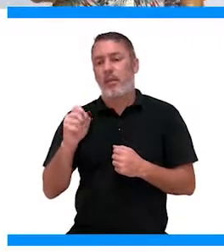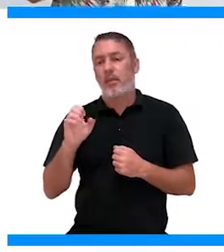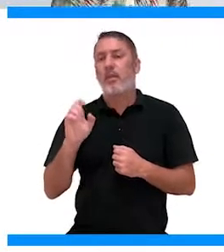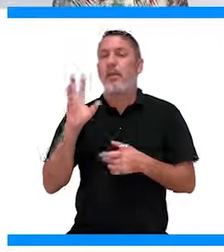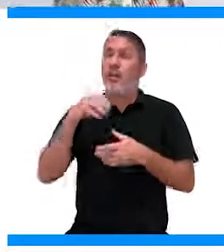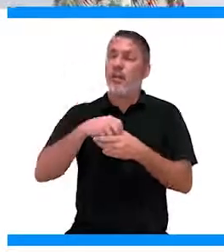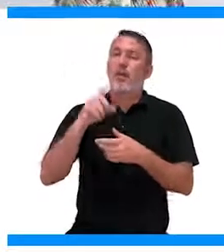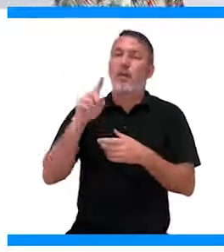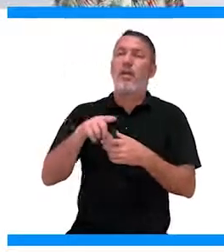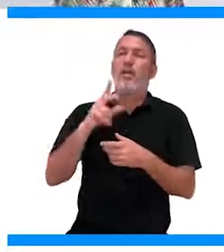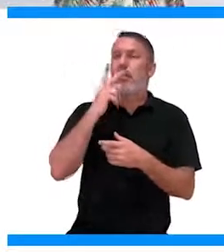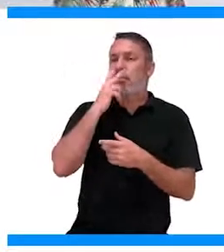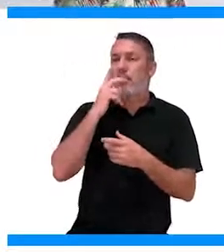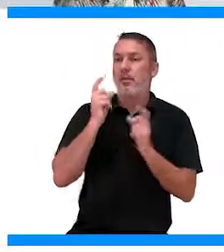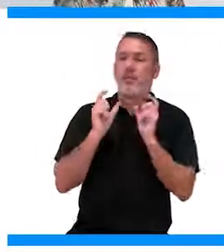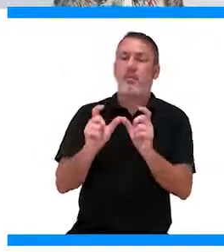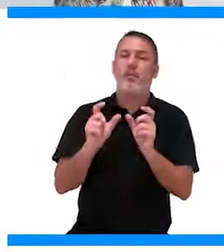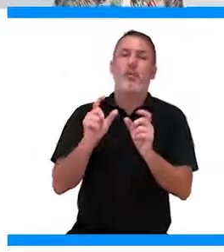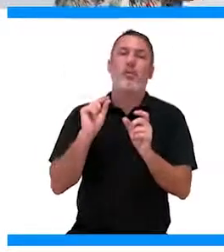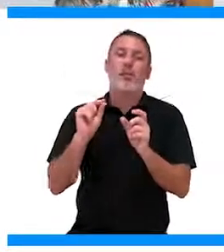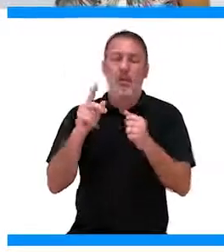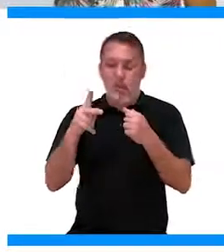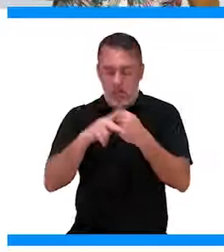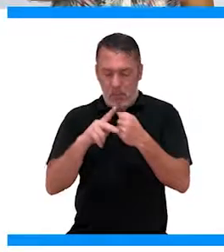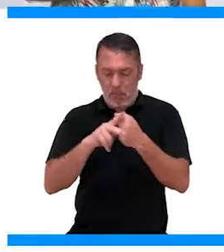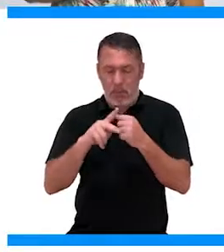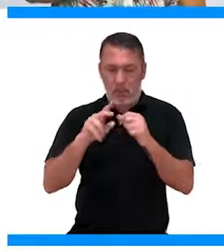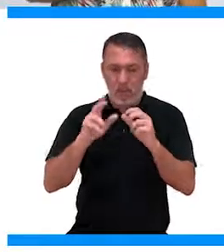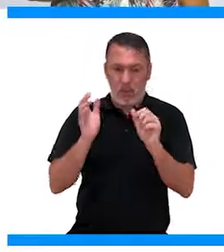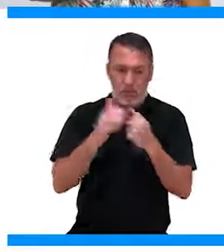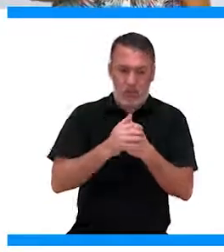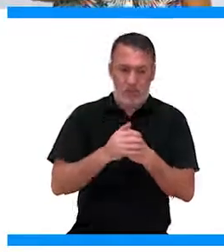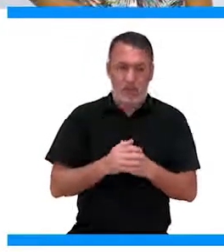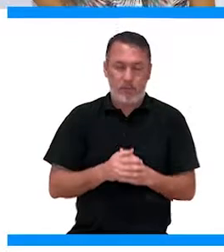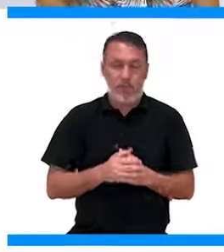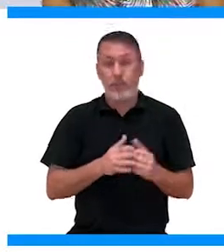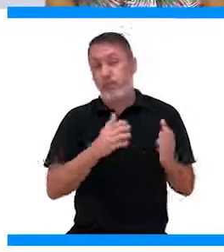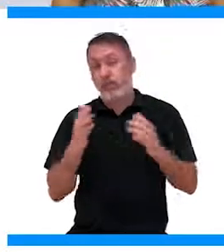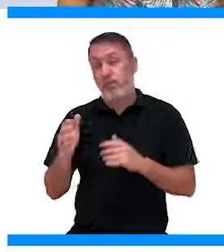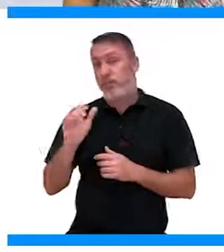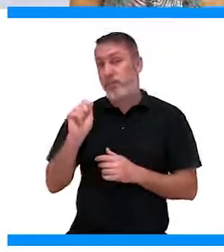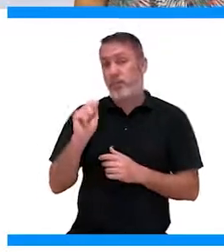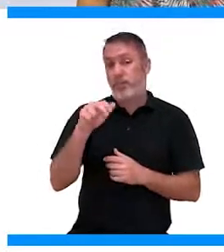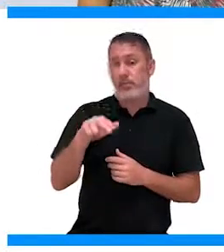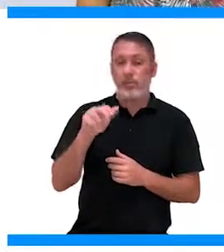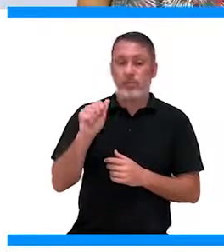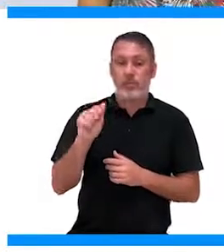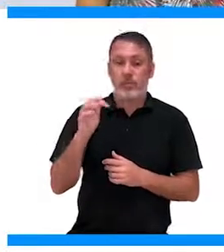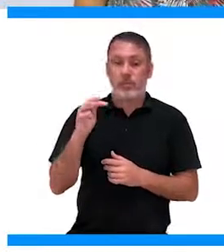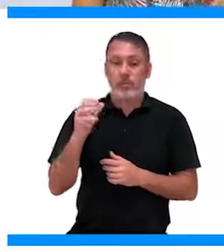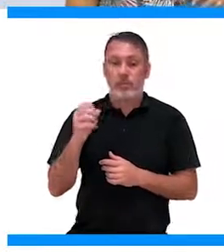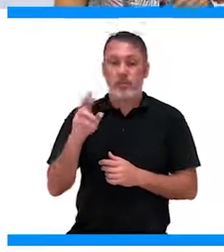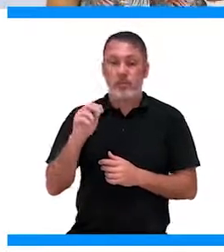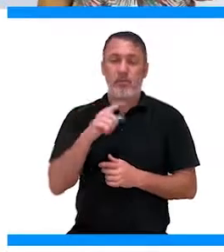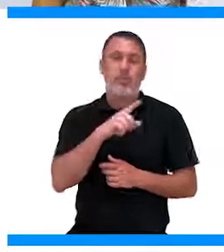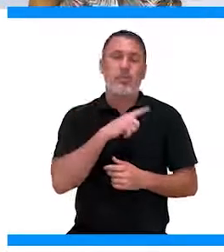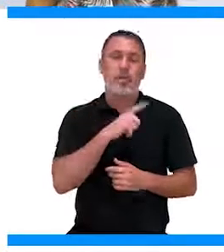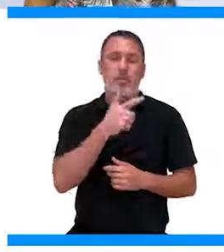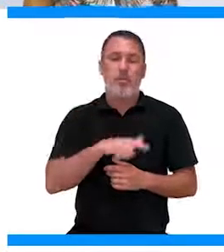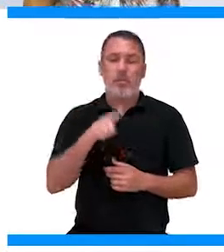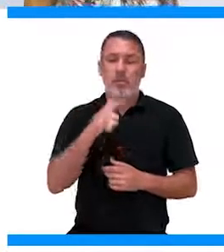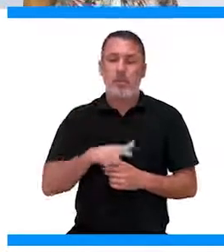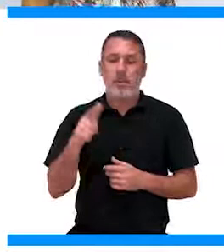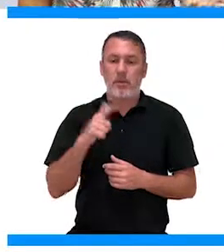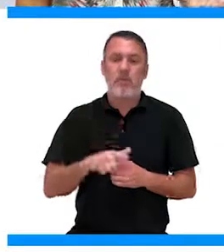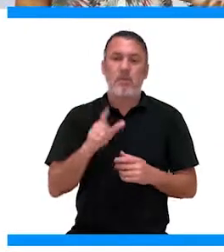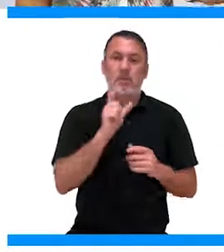isso. Eu tenho um pronome que está ali sem a gente ver, mas que ele existe. Na anáfora, a gente tem a repetição de palavras